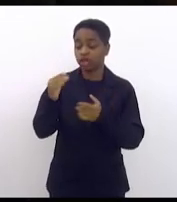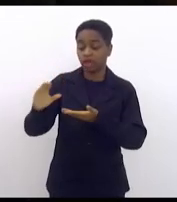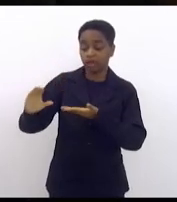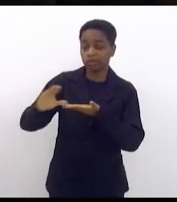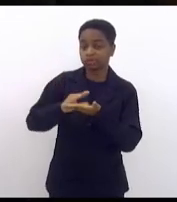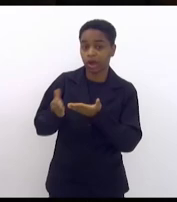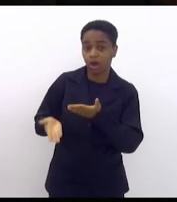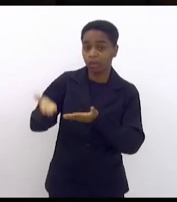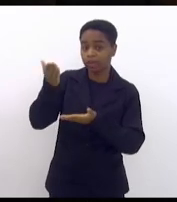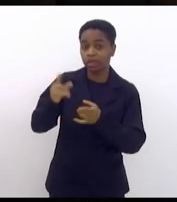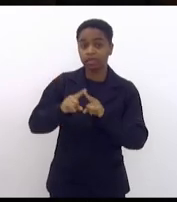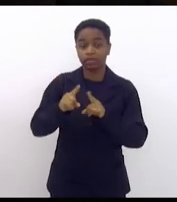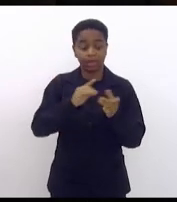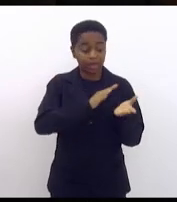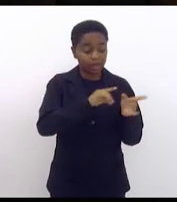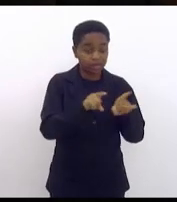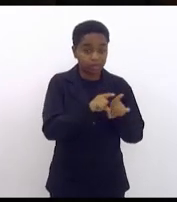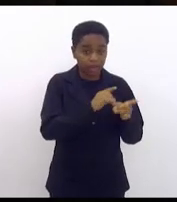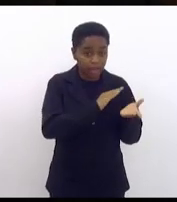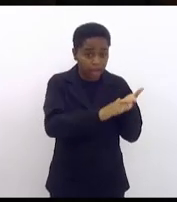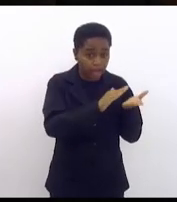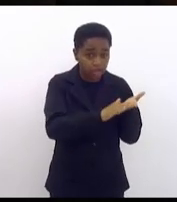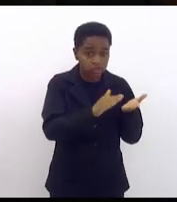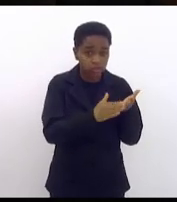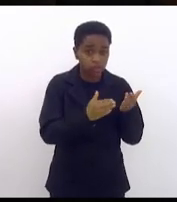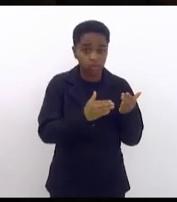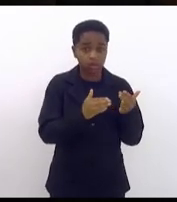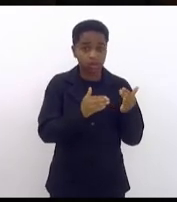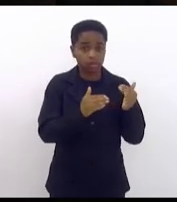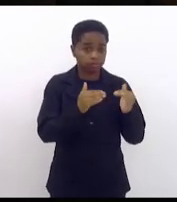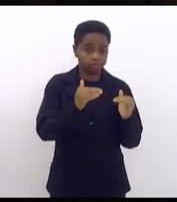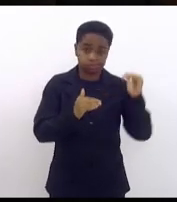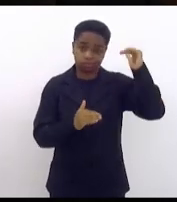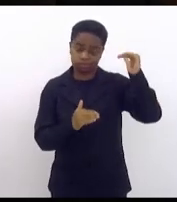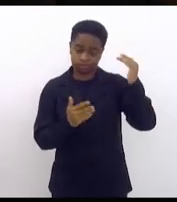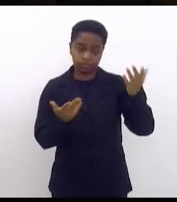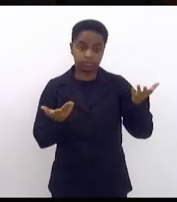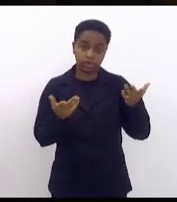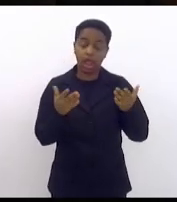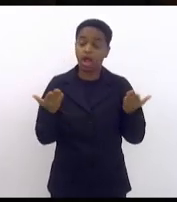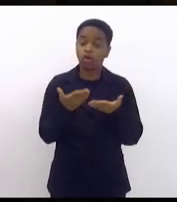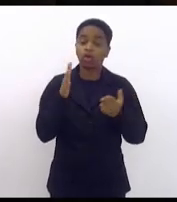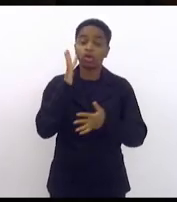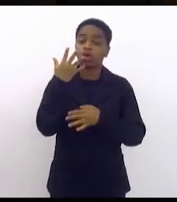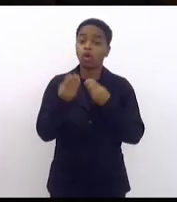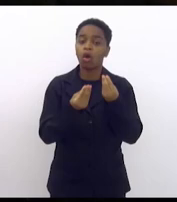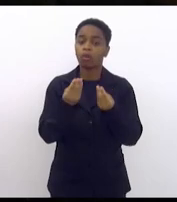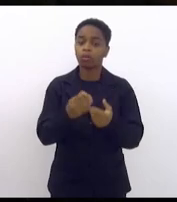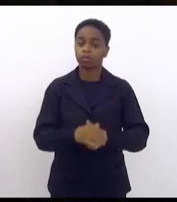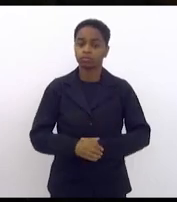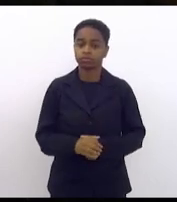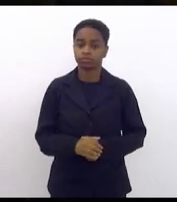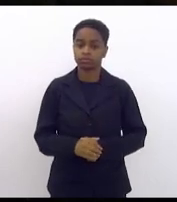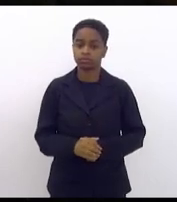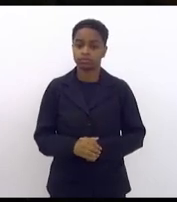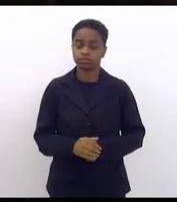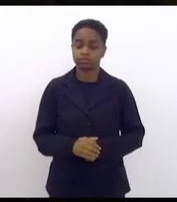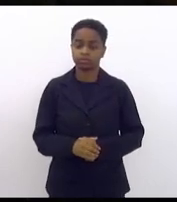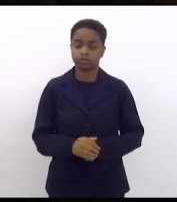não fecha as suas contas. E o que, que ele está fazendo agora para resolver? Ele